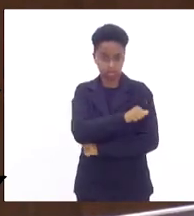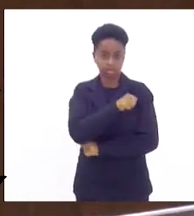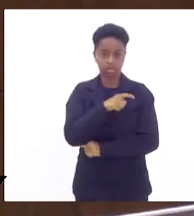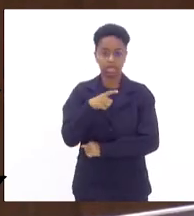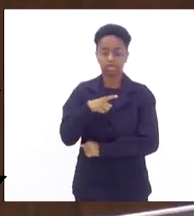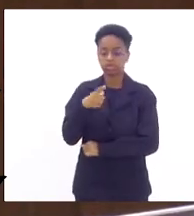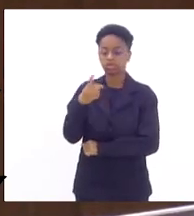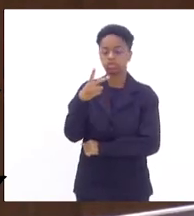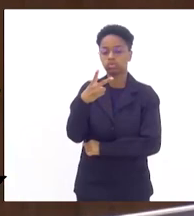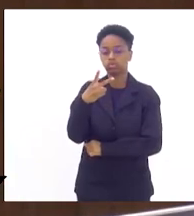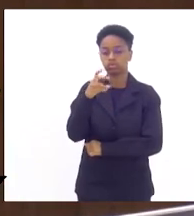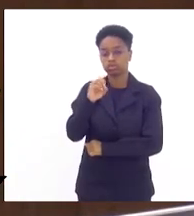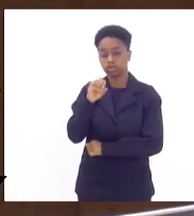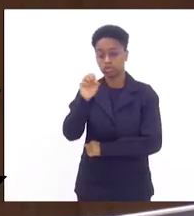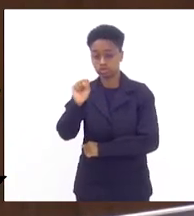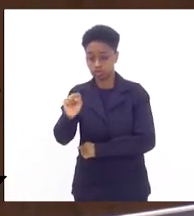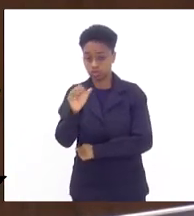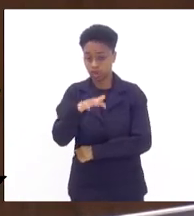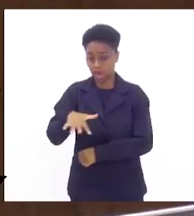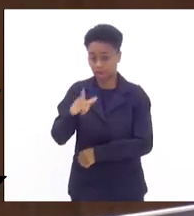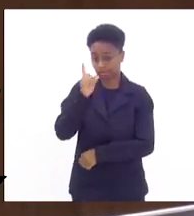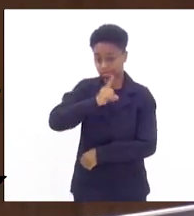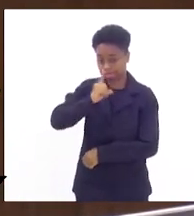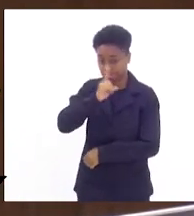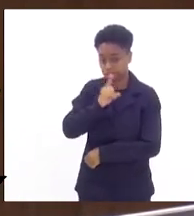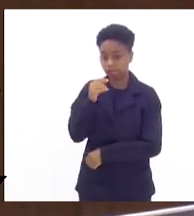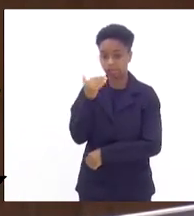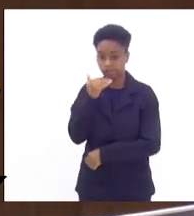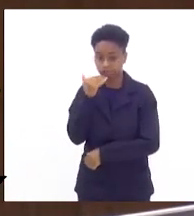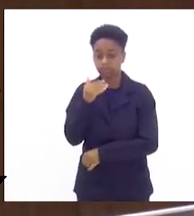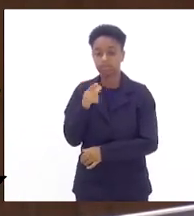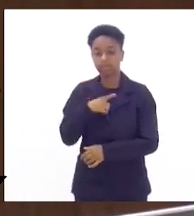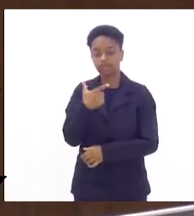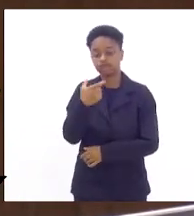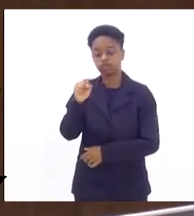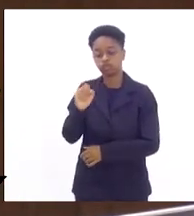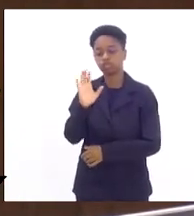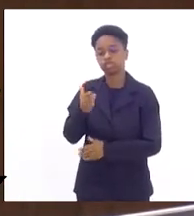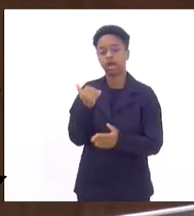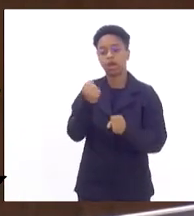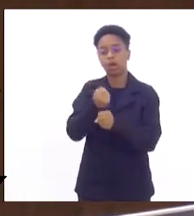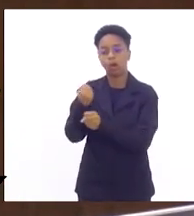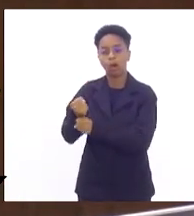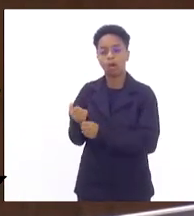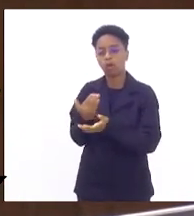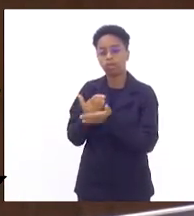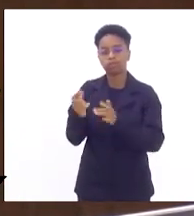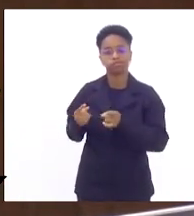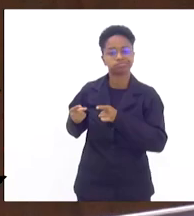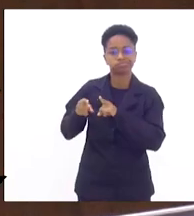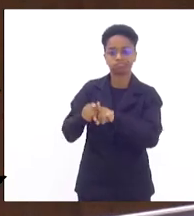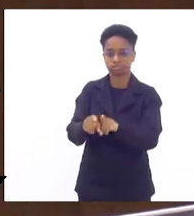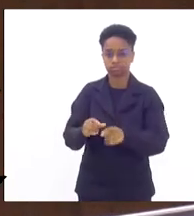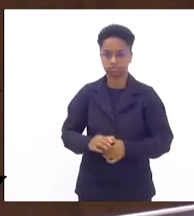áreas irregulares, das quais 28 já estão programadas de obras em conjunto.